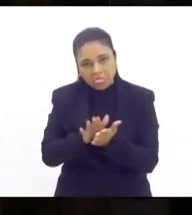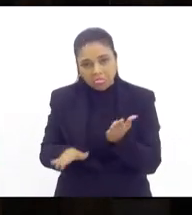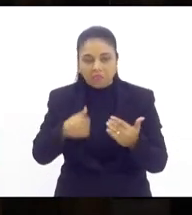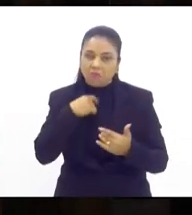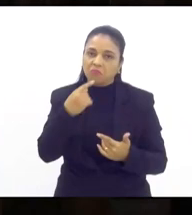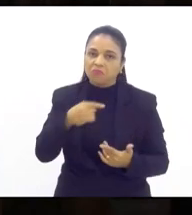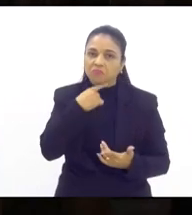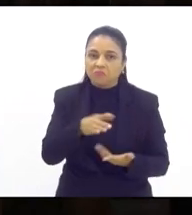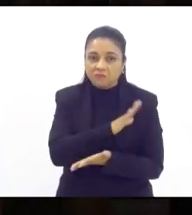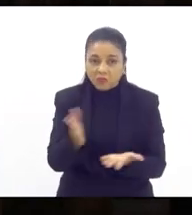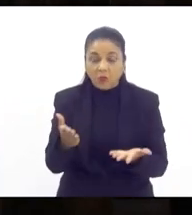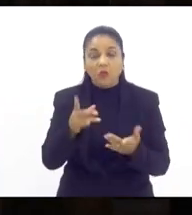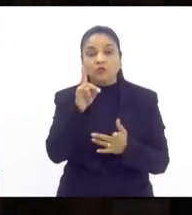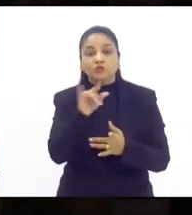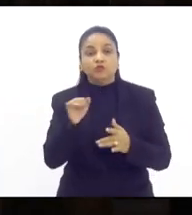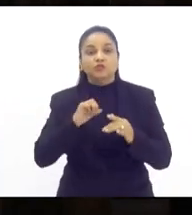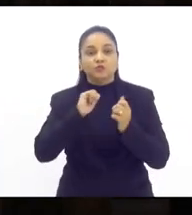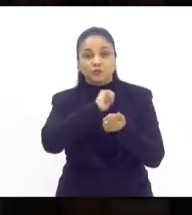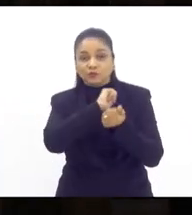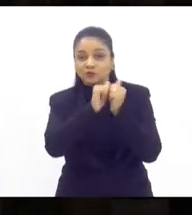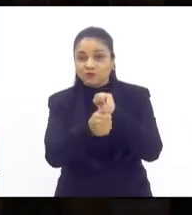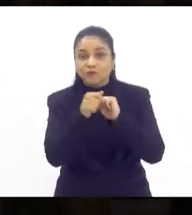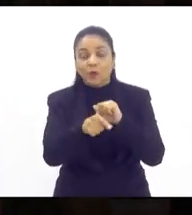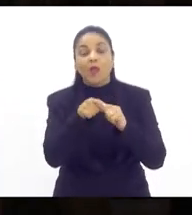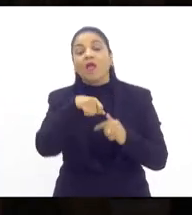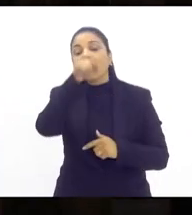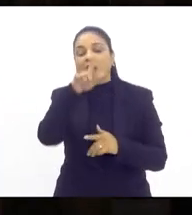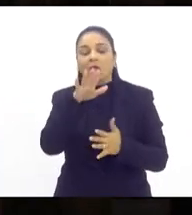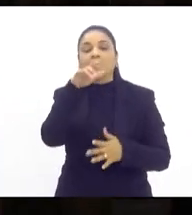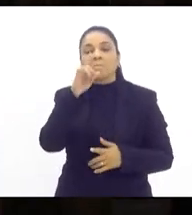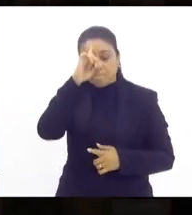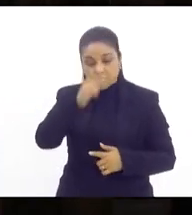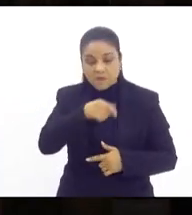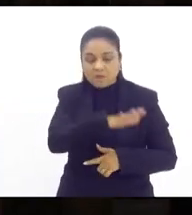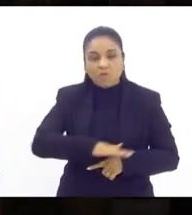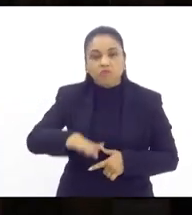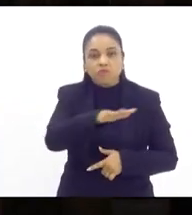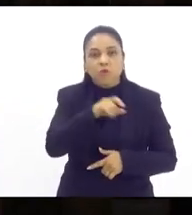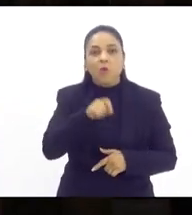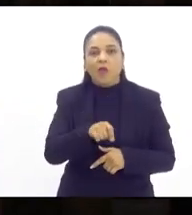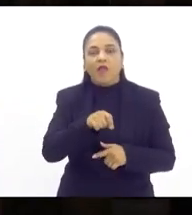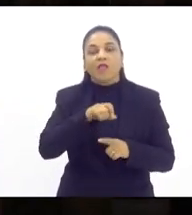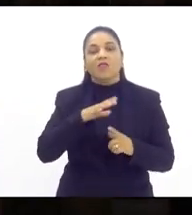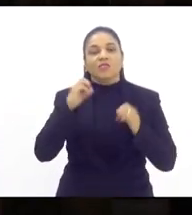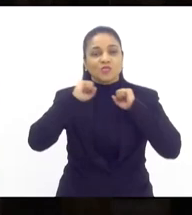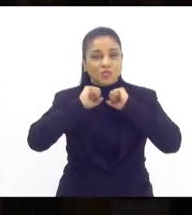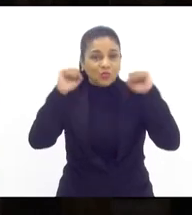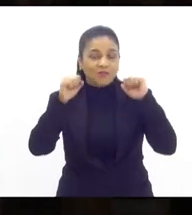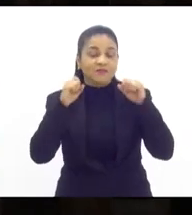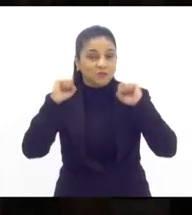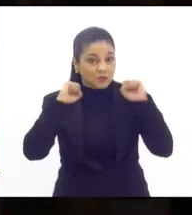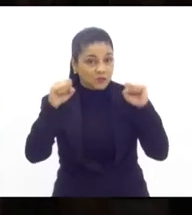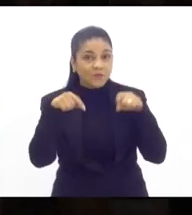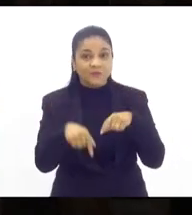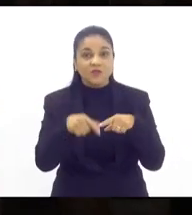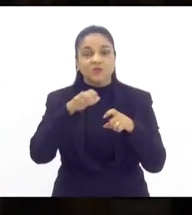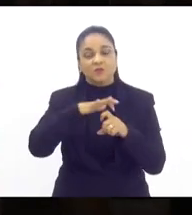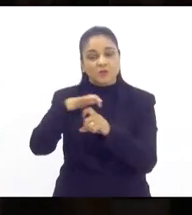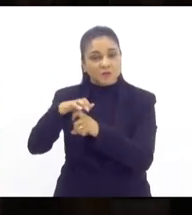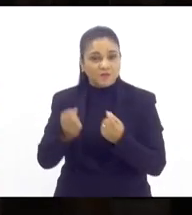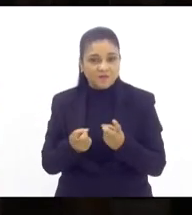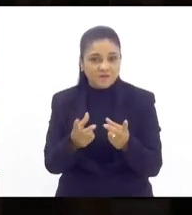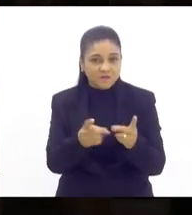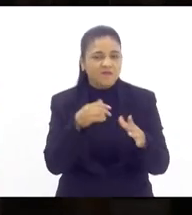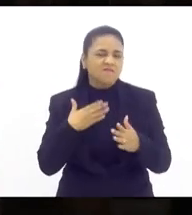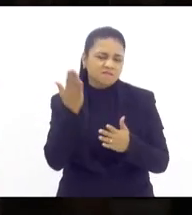que nos dias de jogos quem manda na na redondeza são os torcedores e os ambulantes falando sobre os ambulantes a gente entende a crise que o